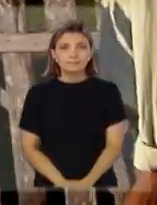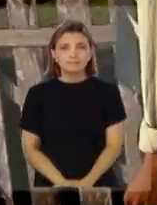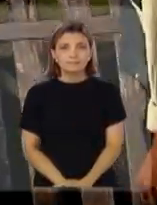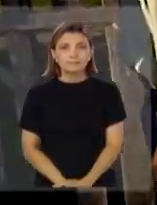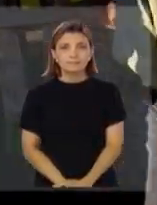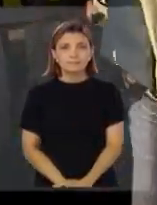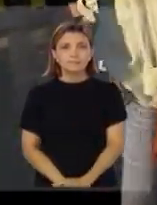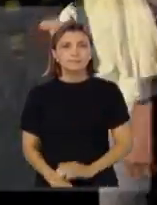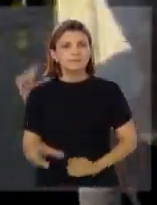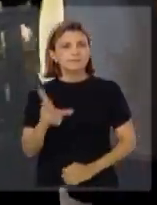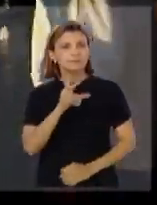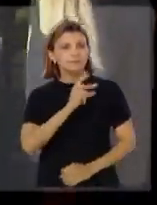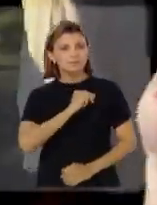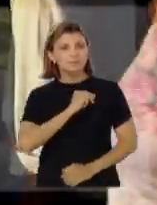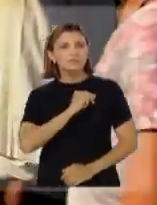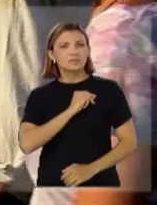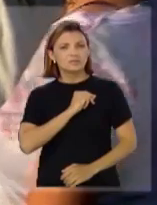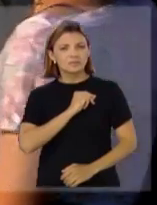mãe?